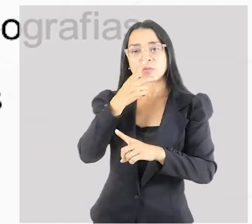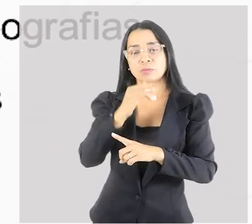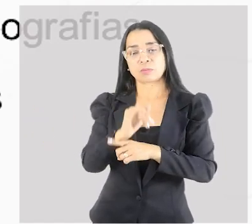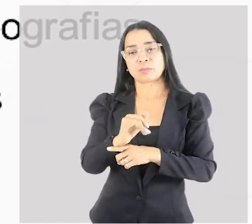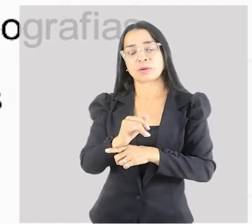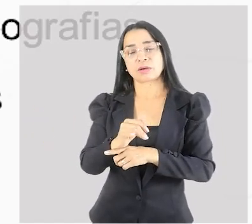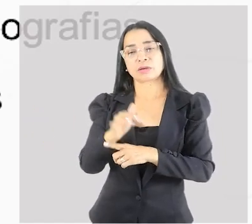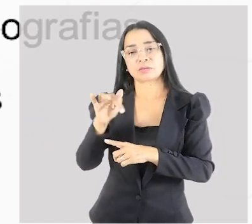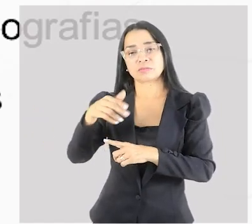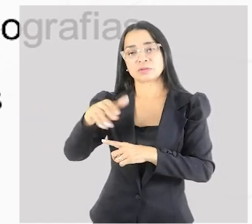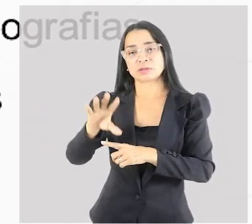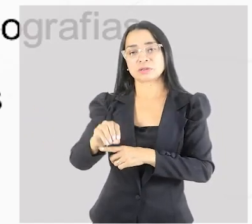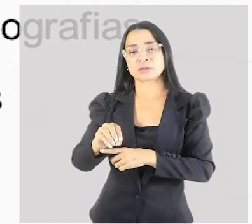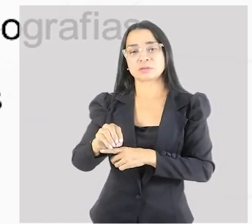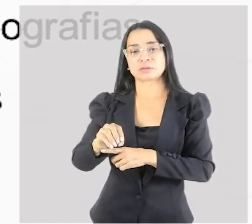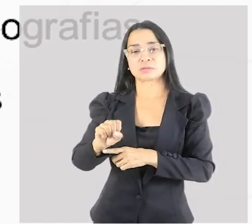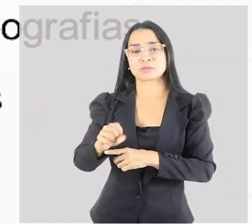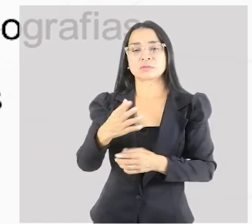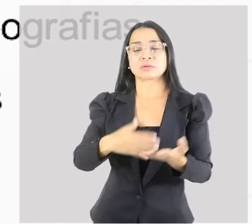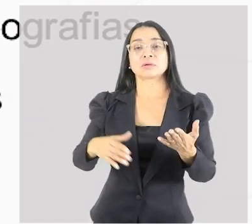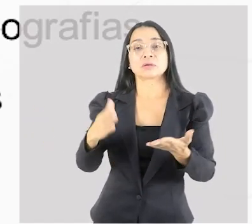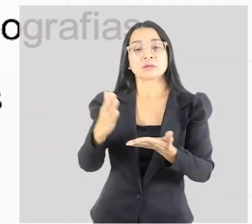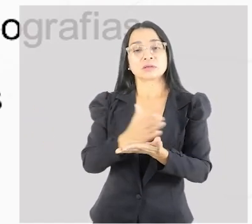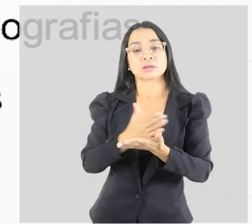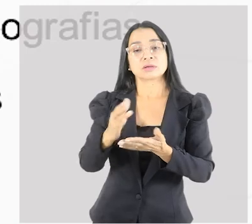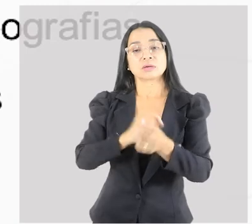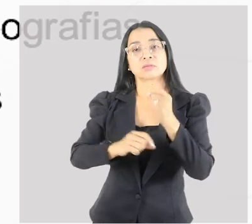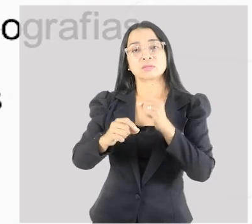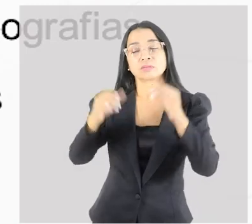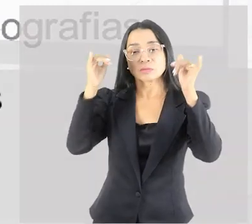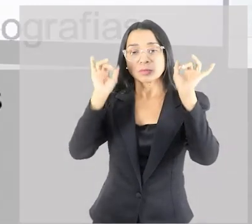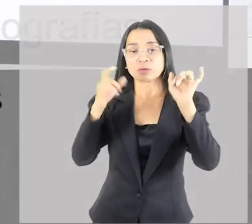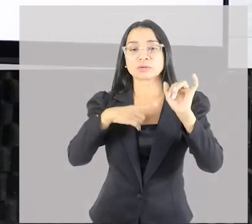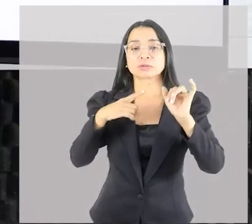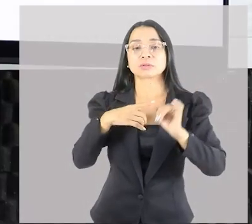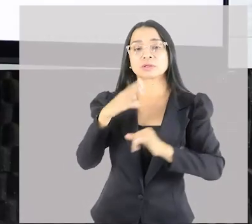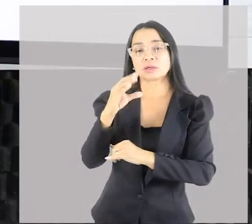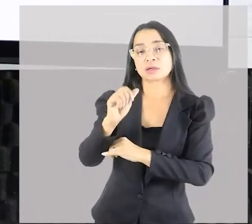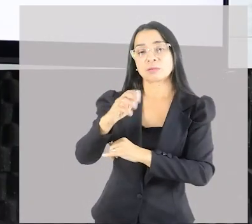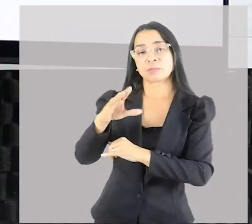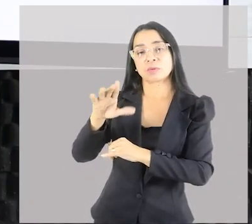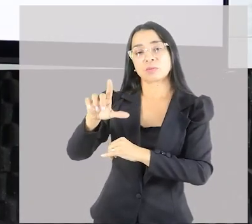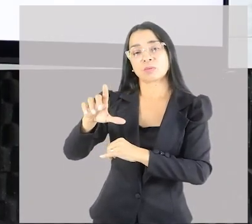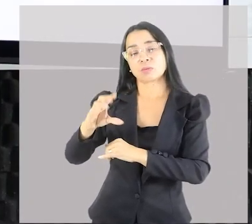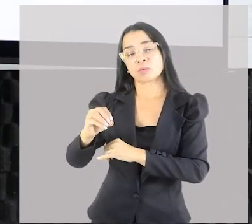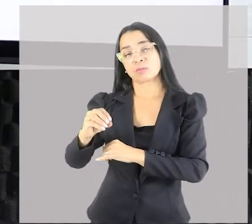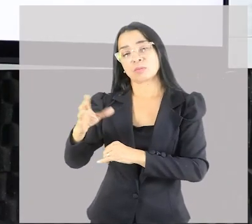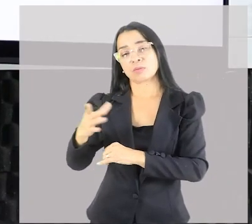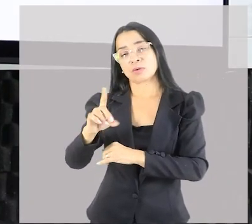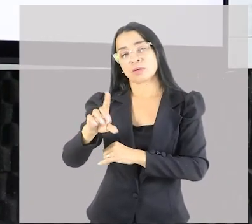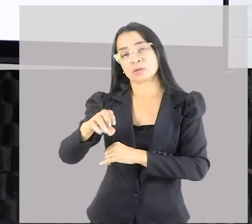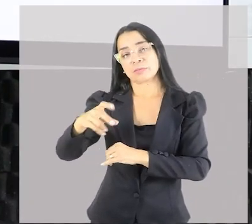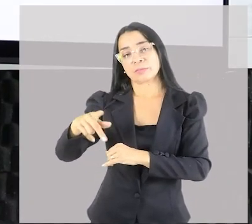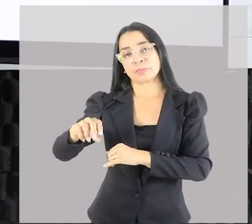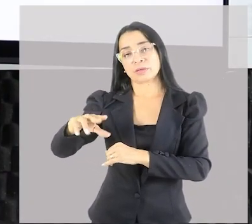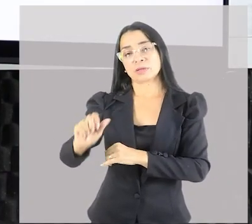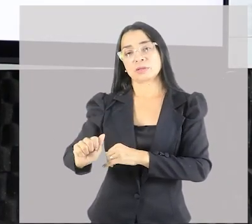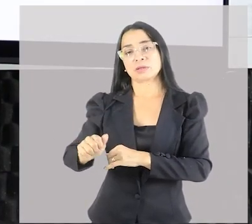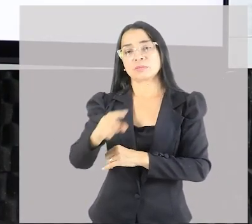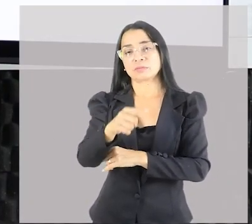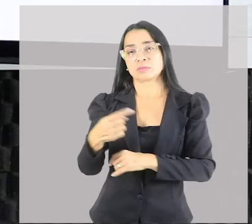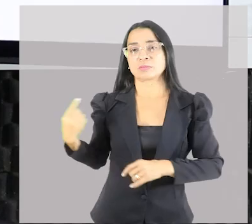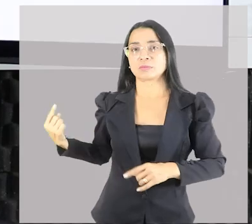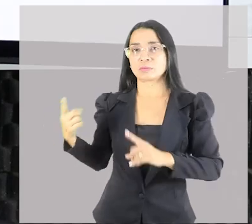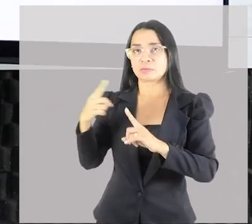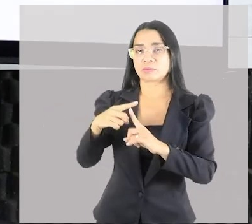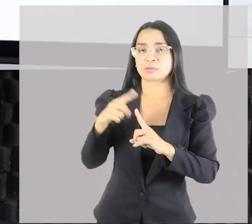para ajudá-lo, com muitas coreografias, e alguns bois, os caboclos de penas, né? São chapéus grandes com muitas penas enormes, tipo